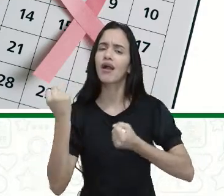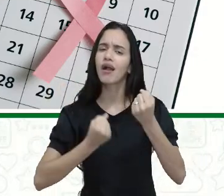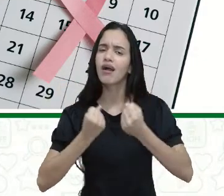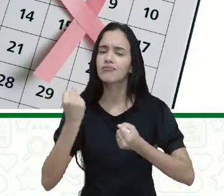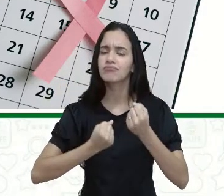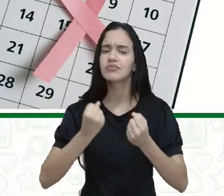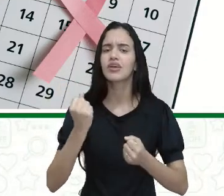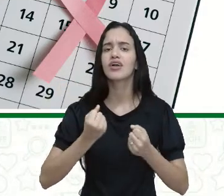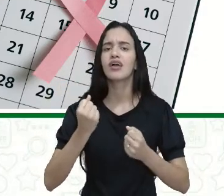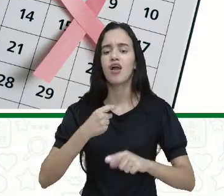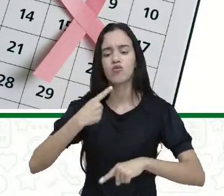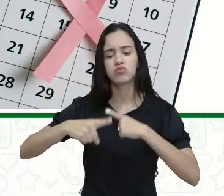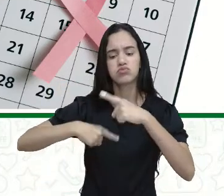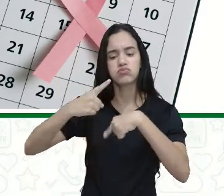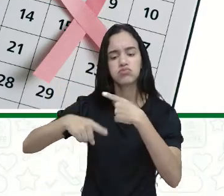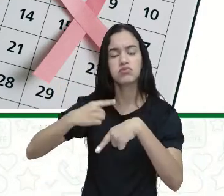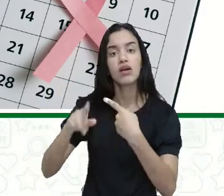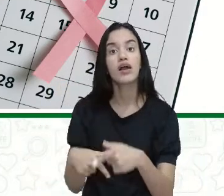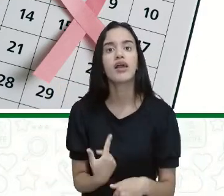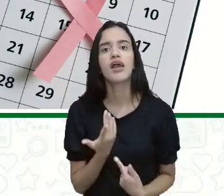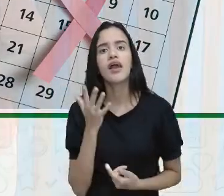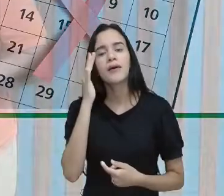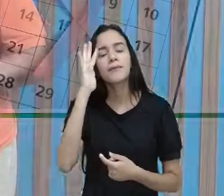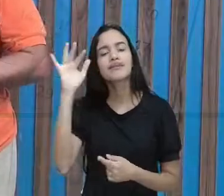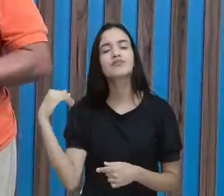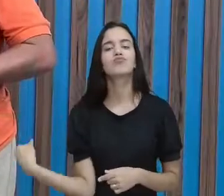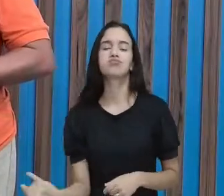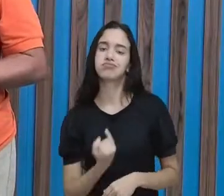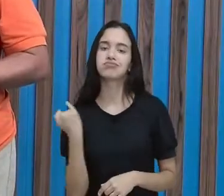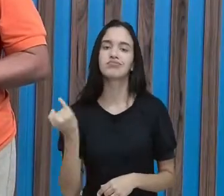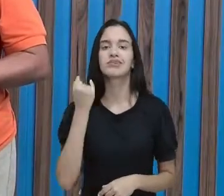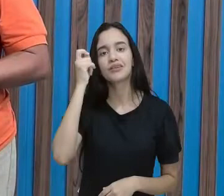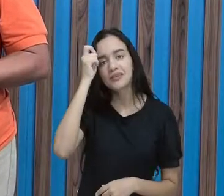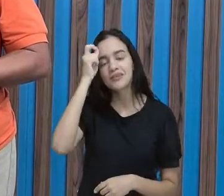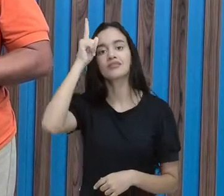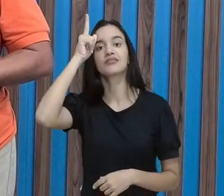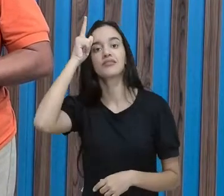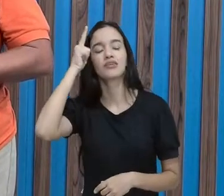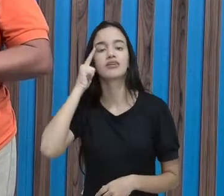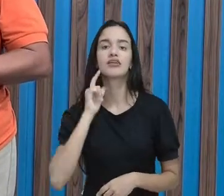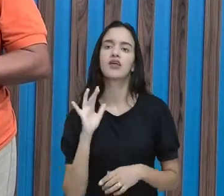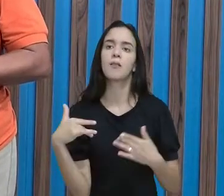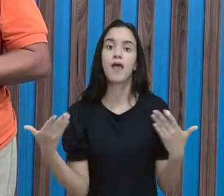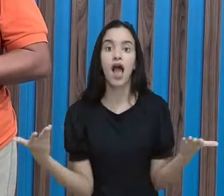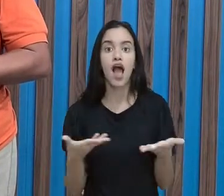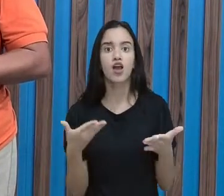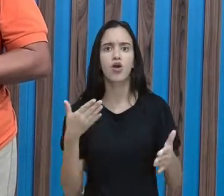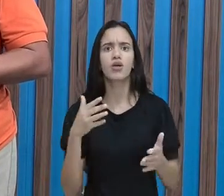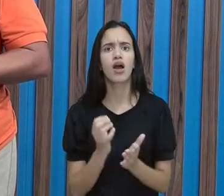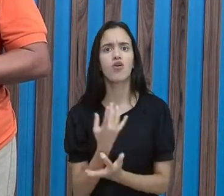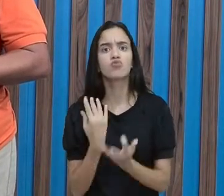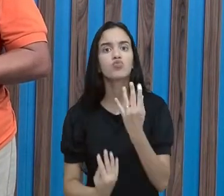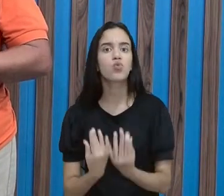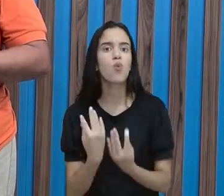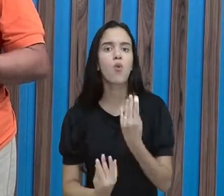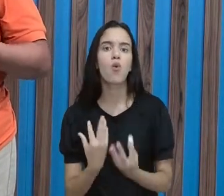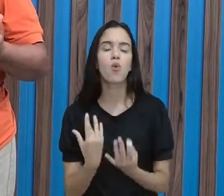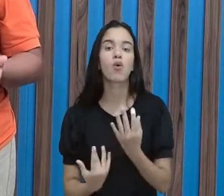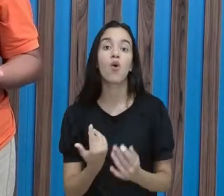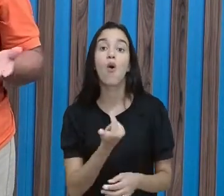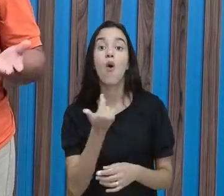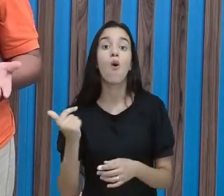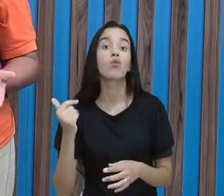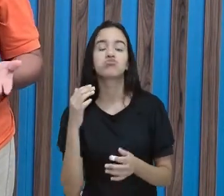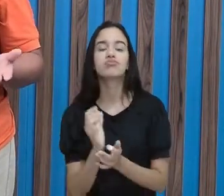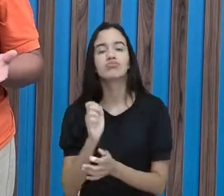Diversos locais. Imagina você como foi importante essa invenção. E o fogo, gente? O fogo, outra